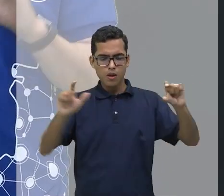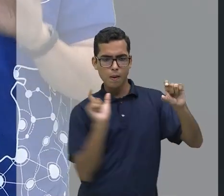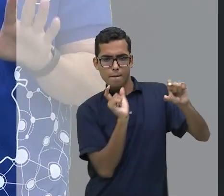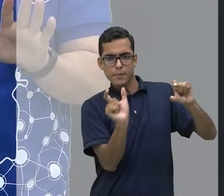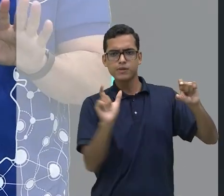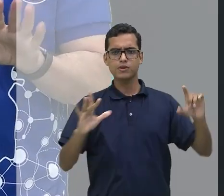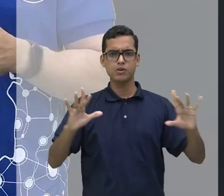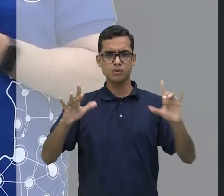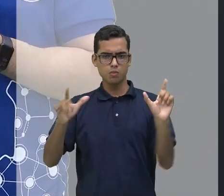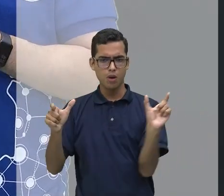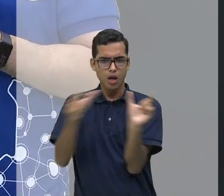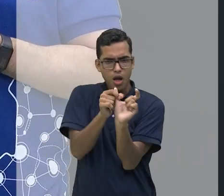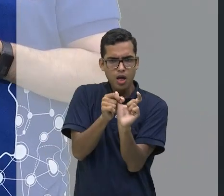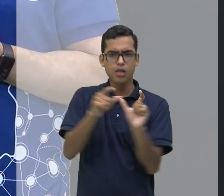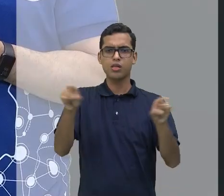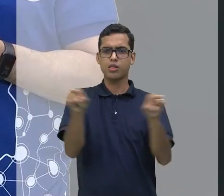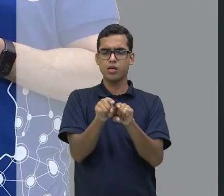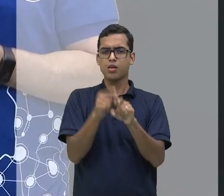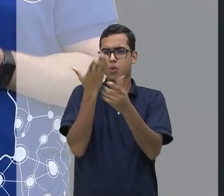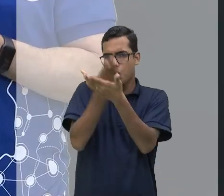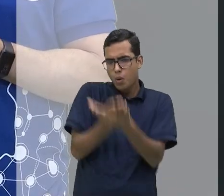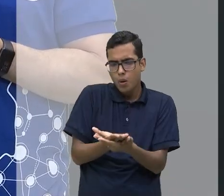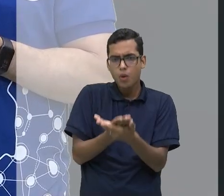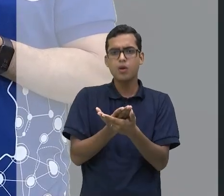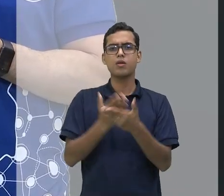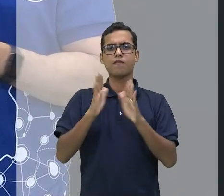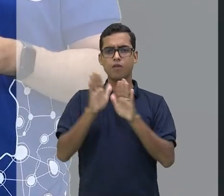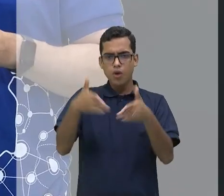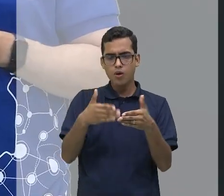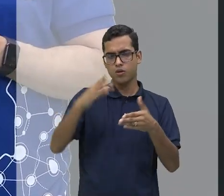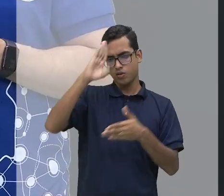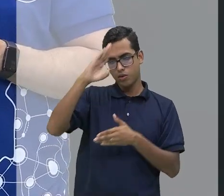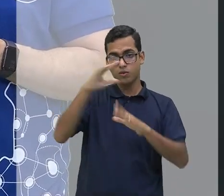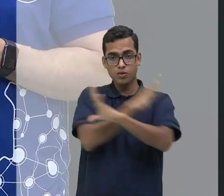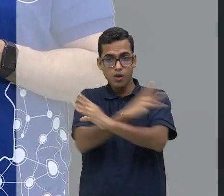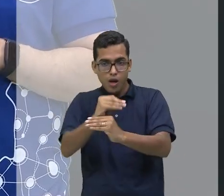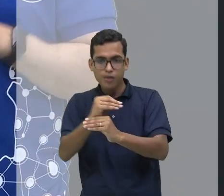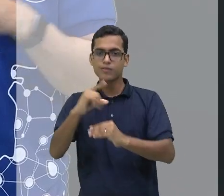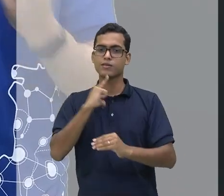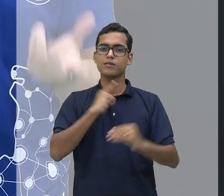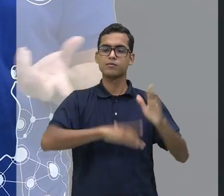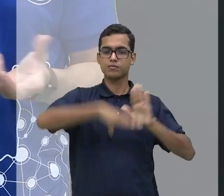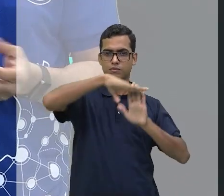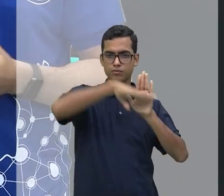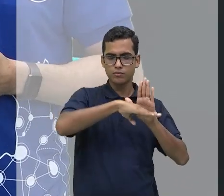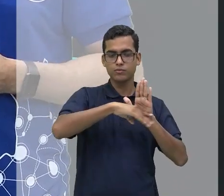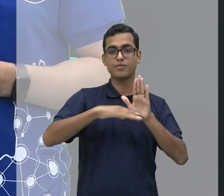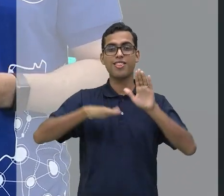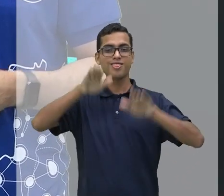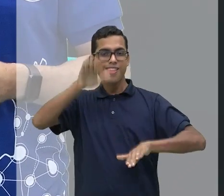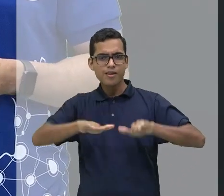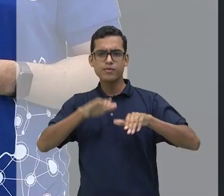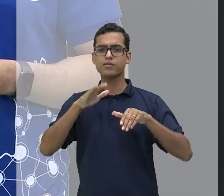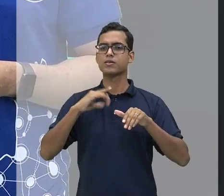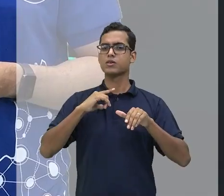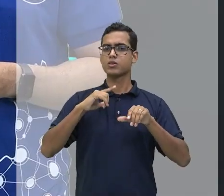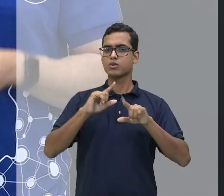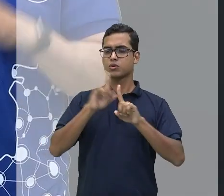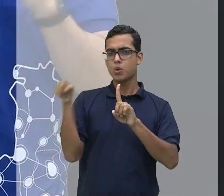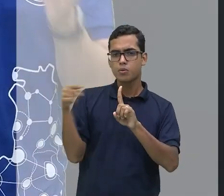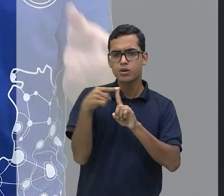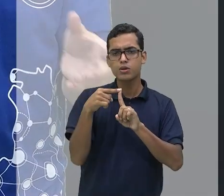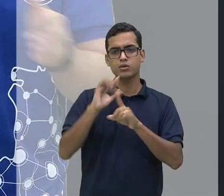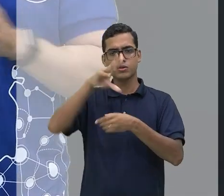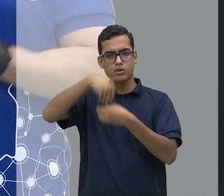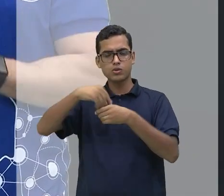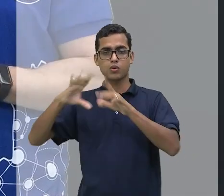words, e paramos um pouquinho mais sobre as conjunções que têm essa classificação a depender do seu papel desempenhado